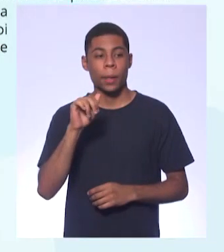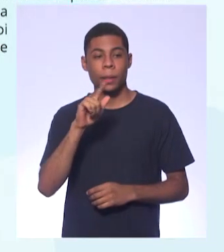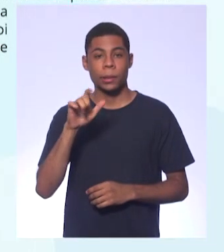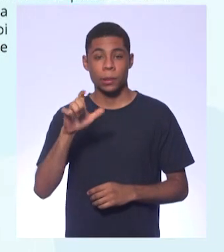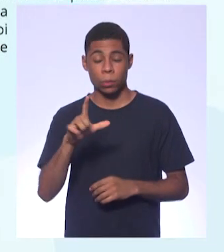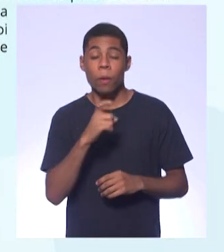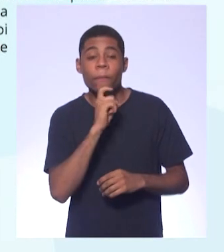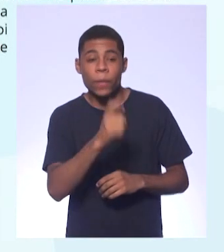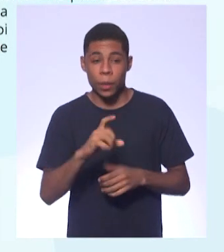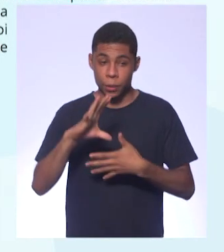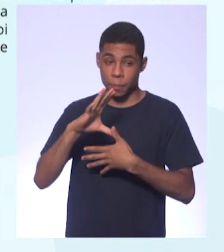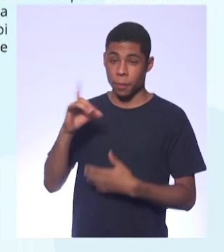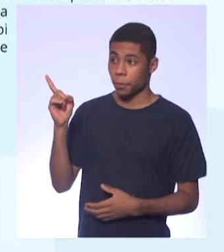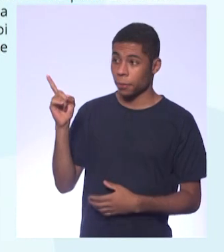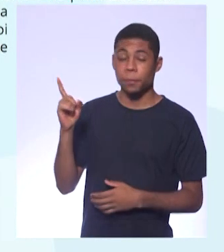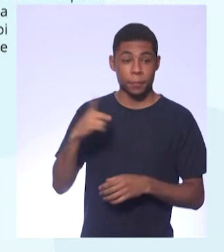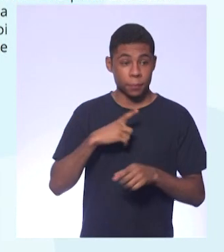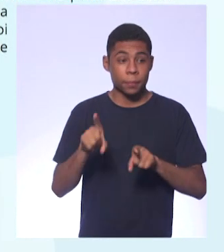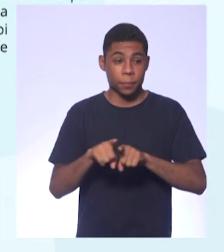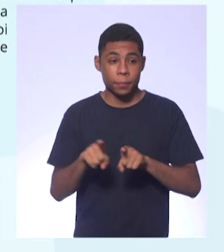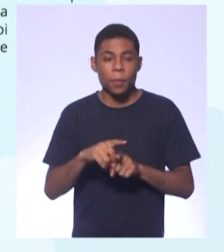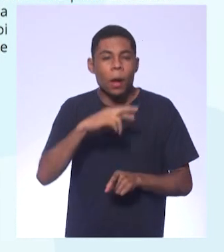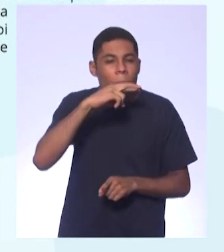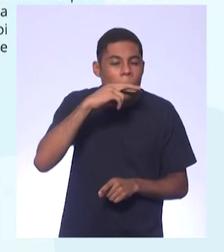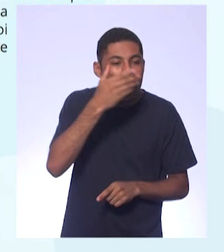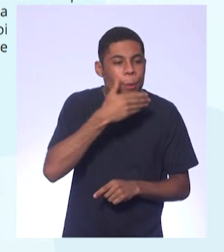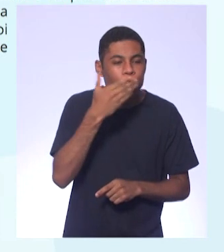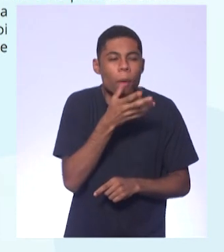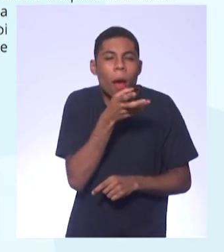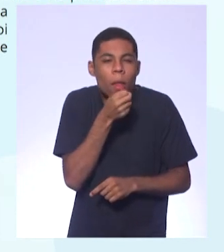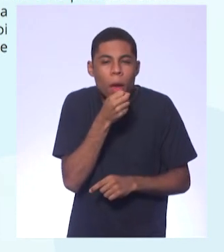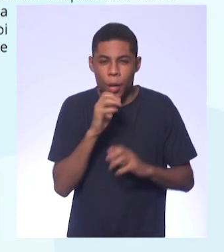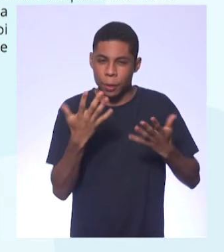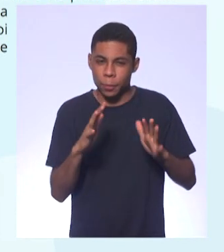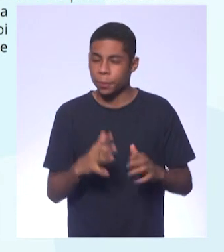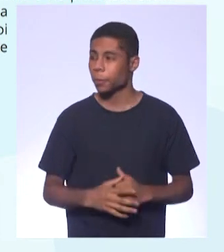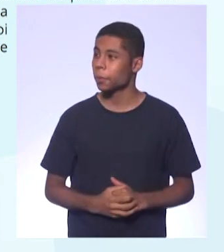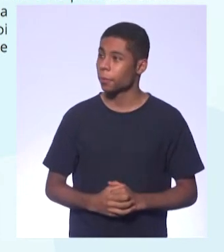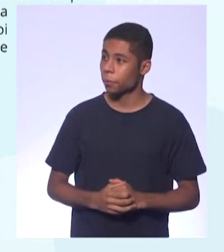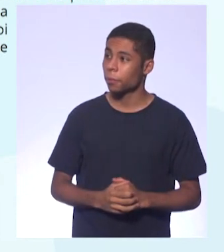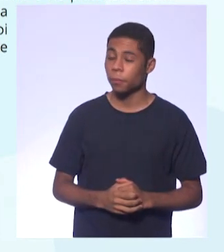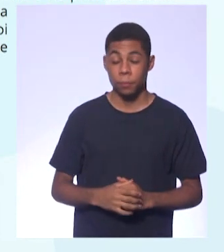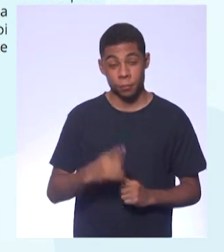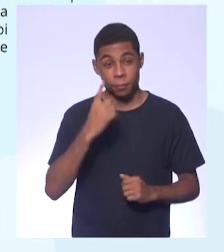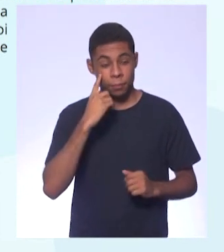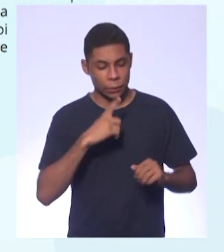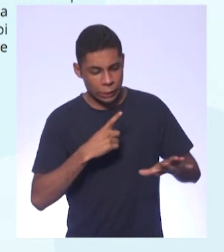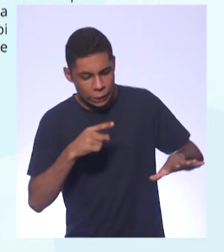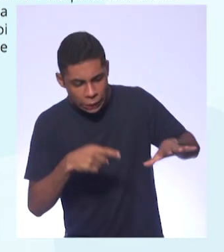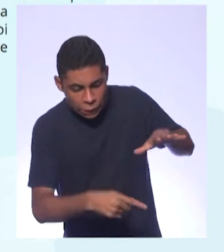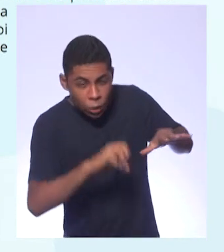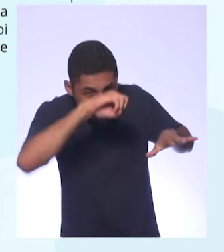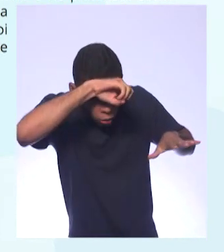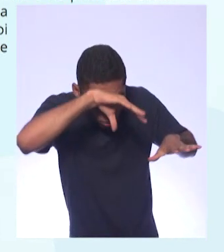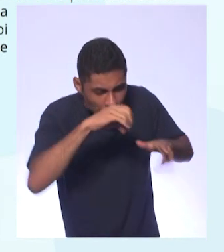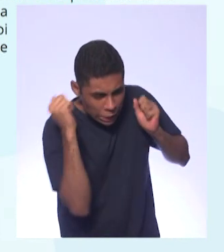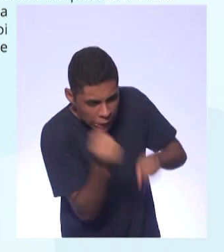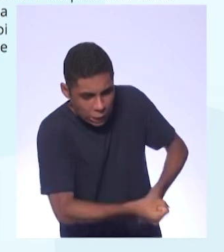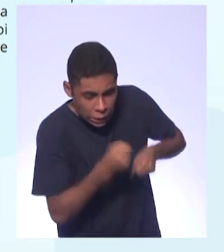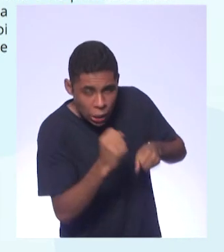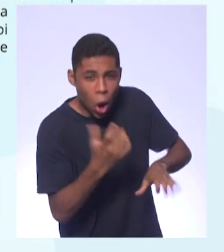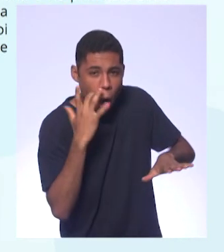já aparece a cana-de-açúcar, né, nessa cor alaranjada aí, a gente vê a mineração, né, bem extensa no mapa,